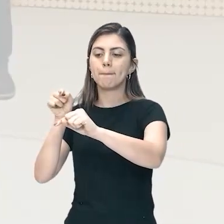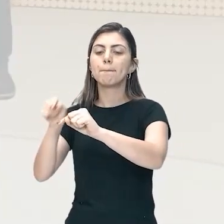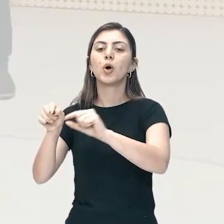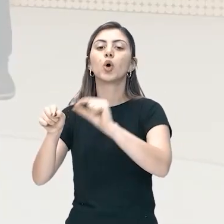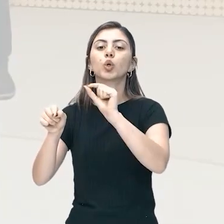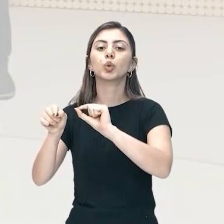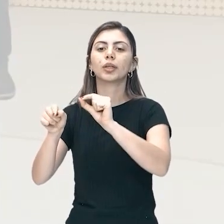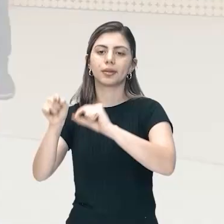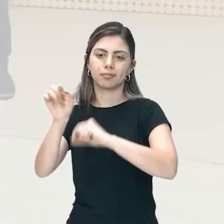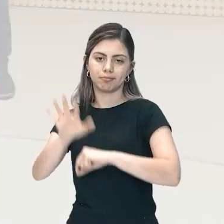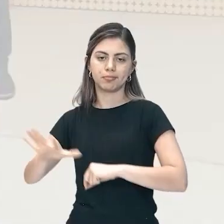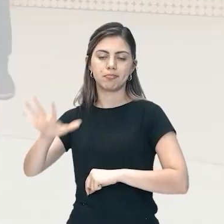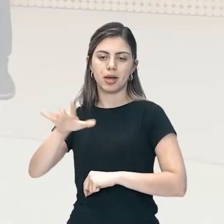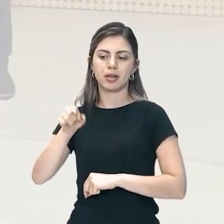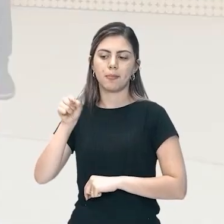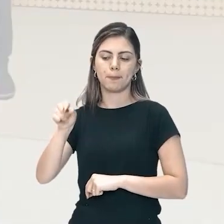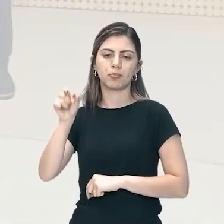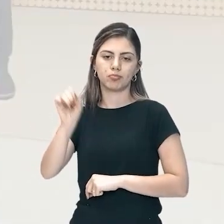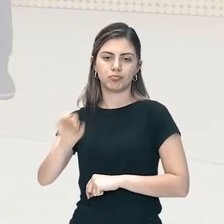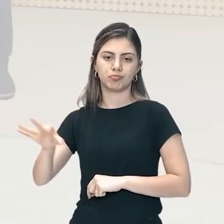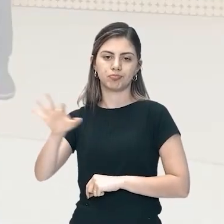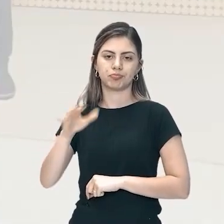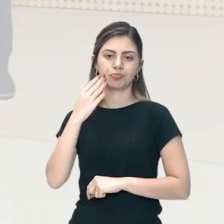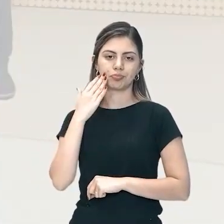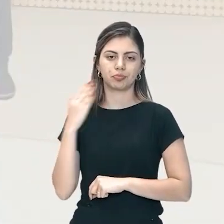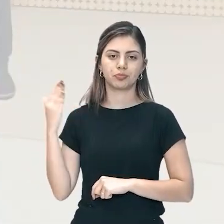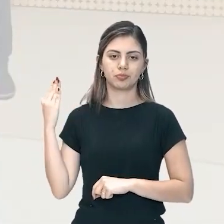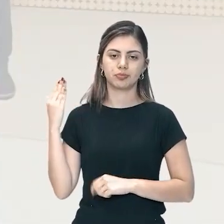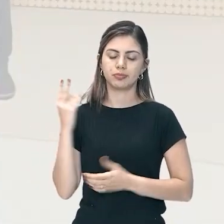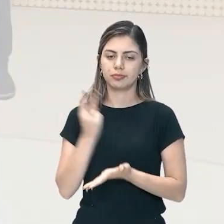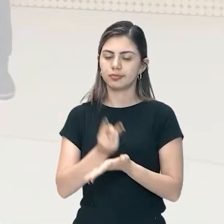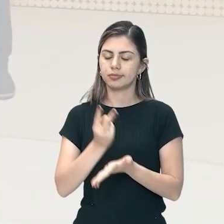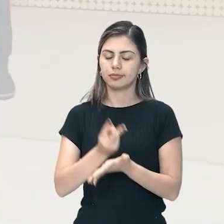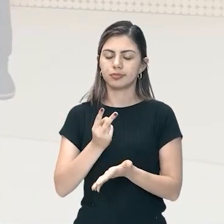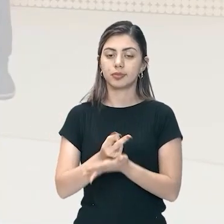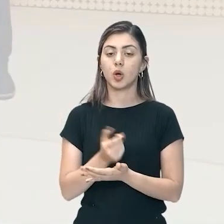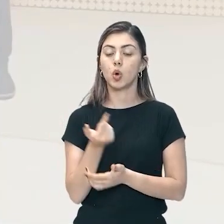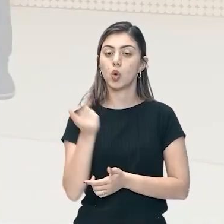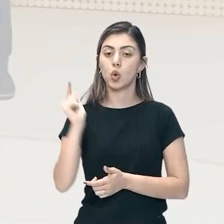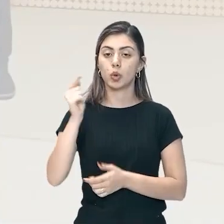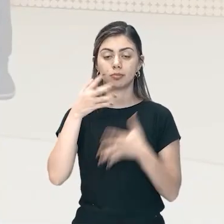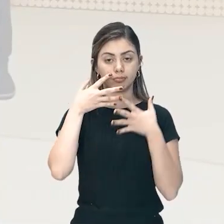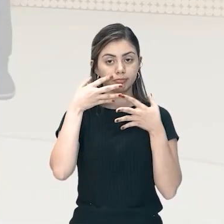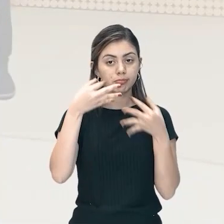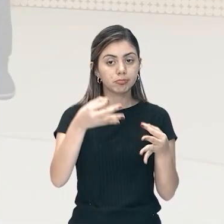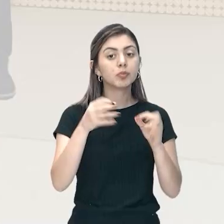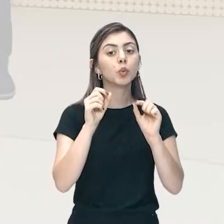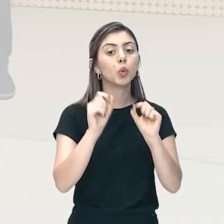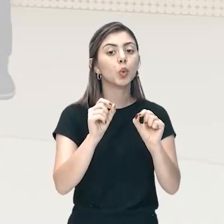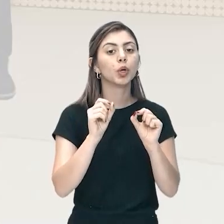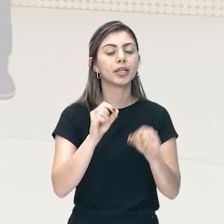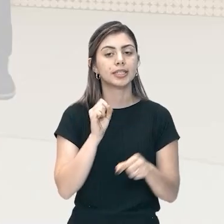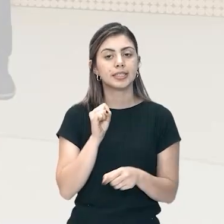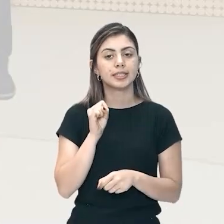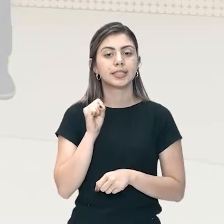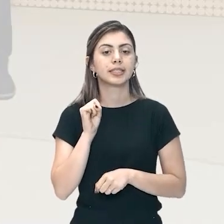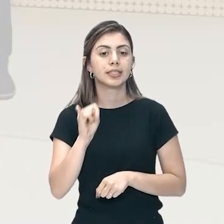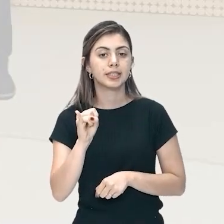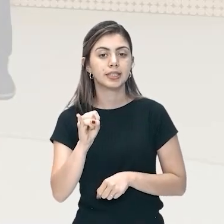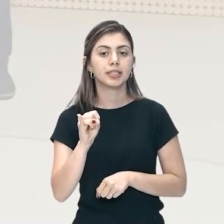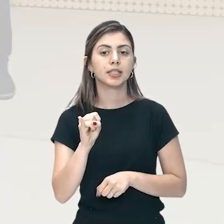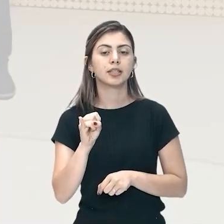ponto imagem, tá, pessoal? Uma outra coisa que eu quero chamar a atenção aqui para vocês é se eu tivesse um